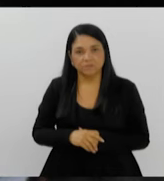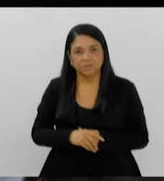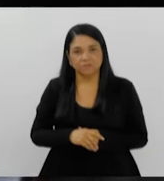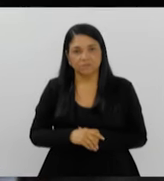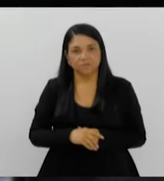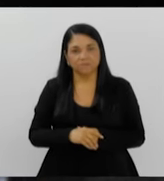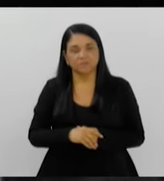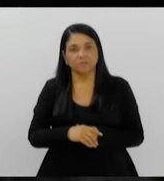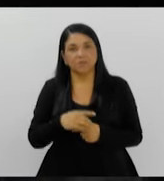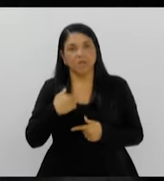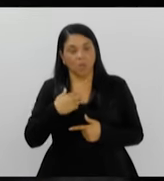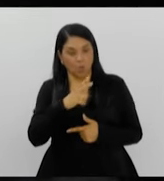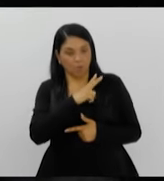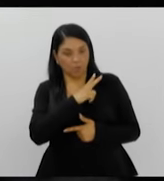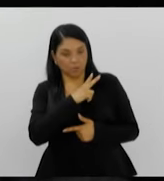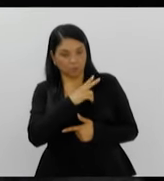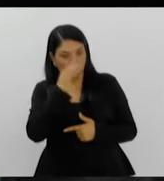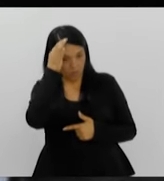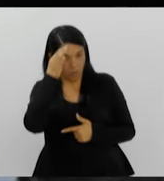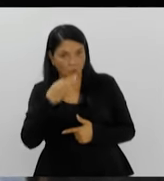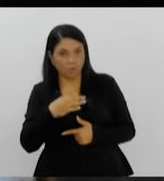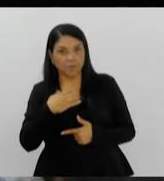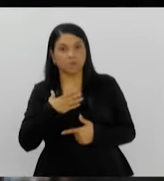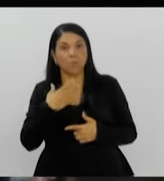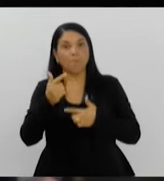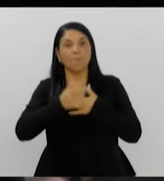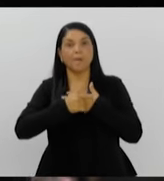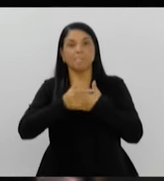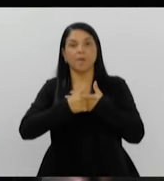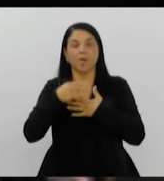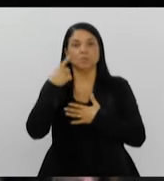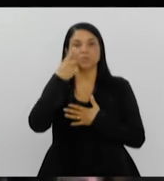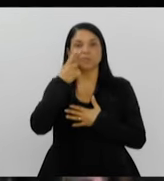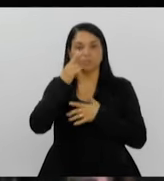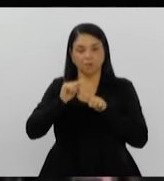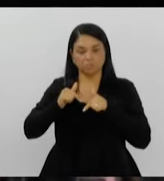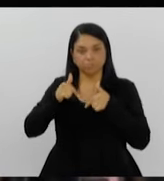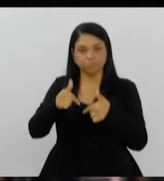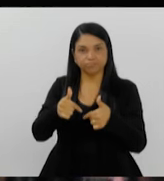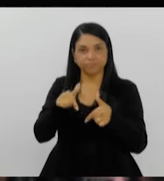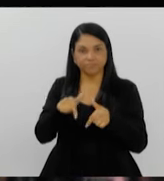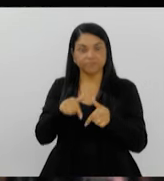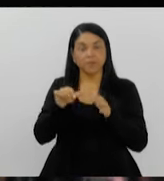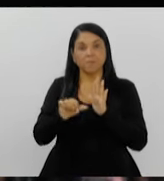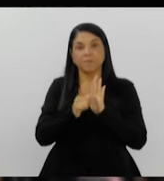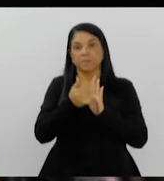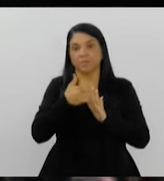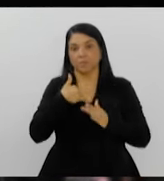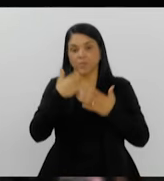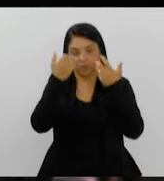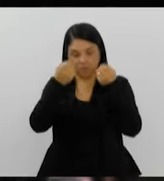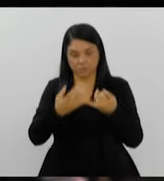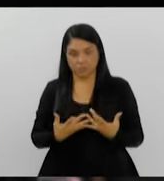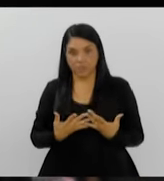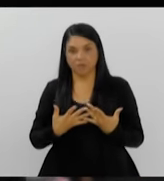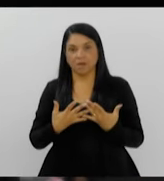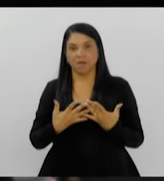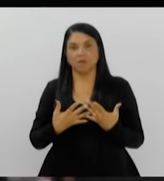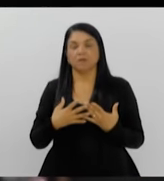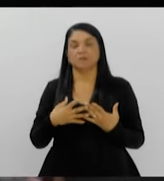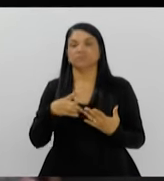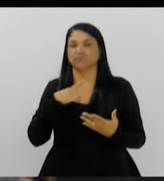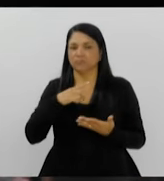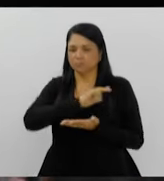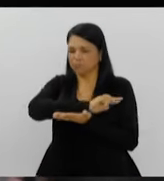daquele que eu particularmente Compreendo que Deva ser o nosso papel Primeiro lugar eu queria dizer que nós temos